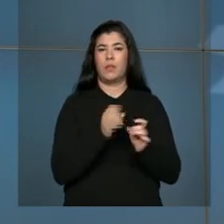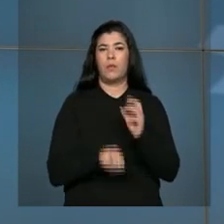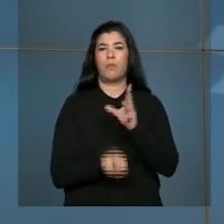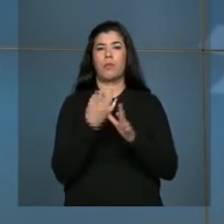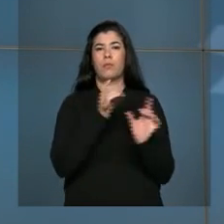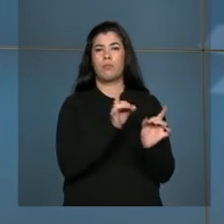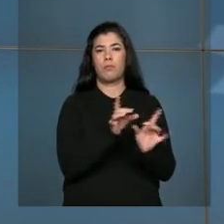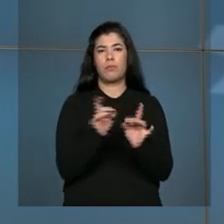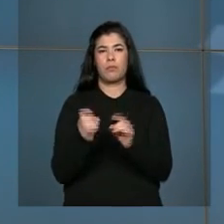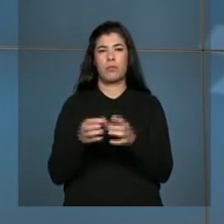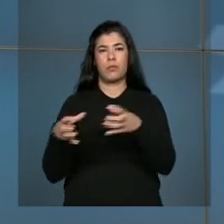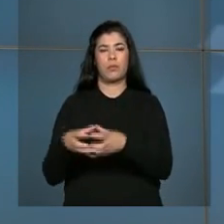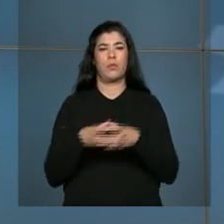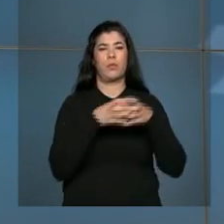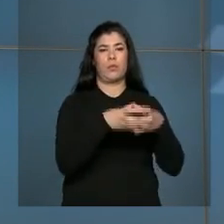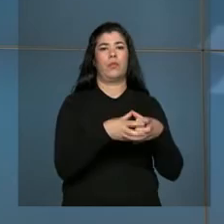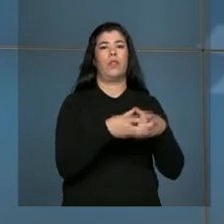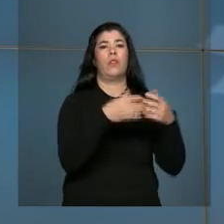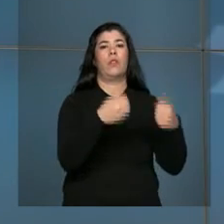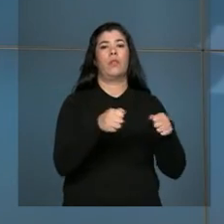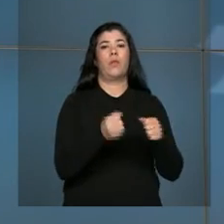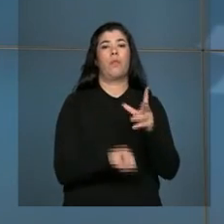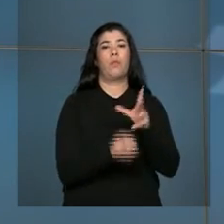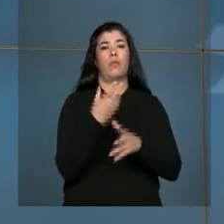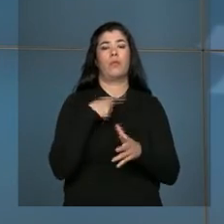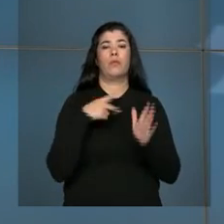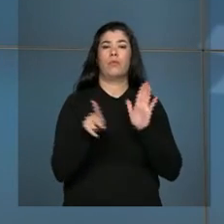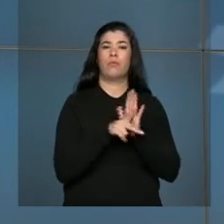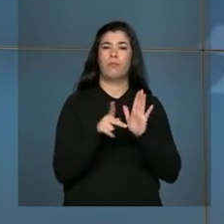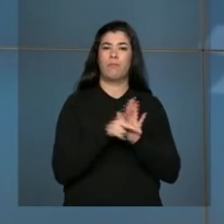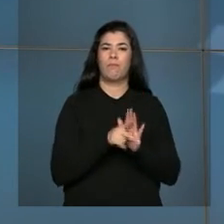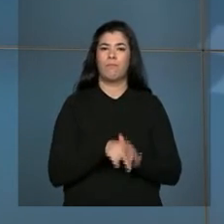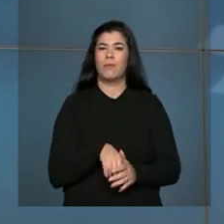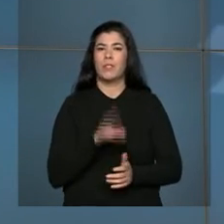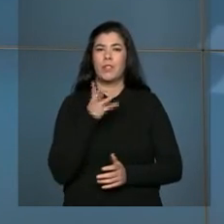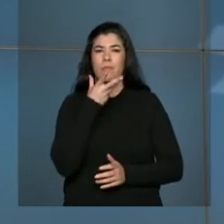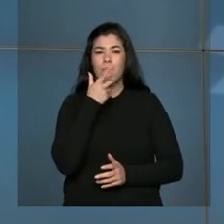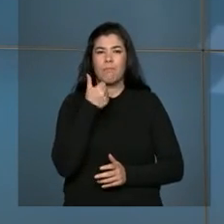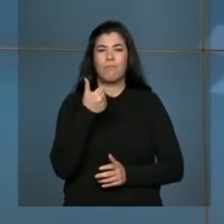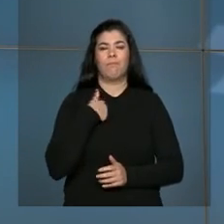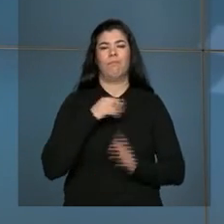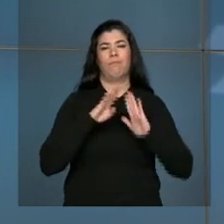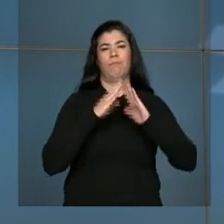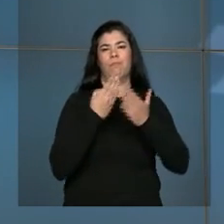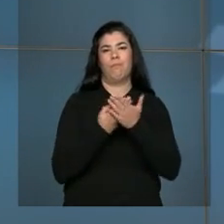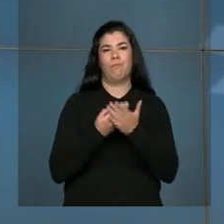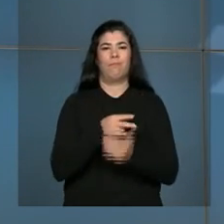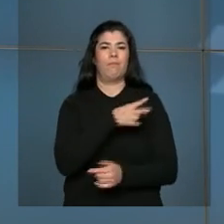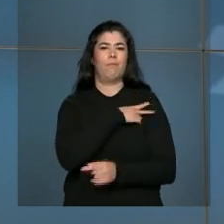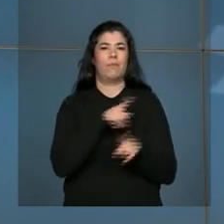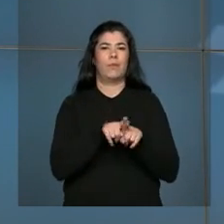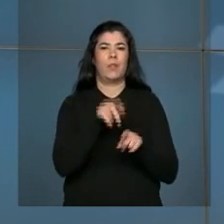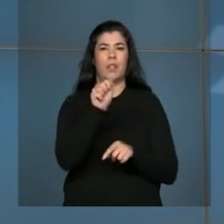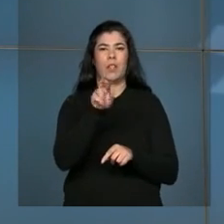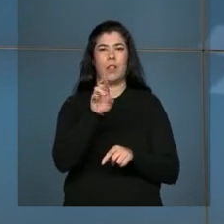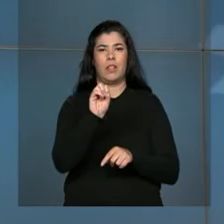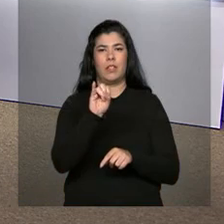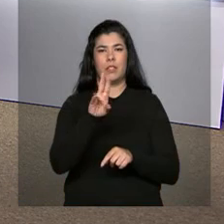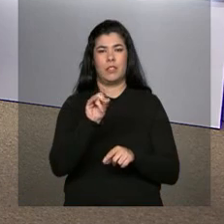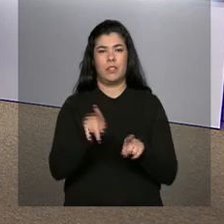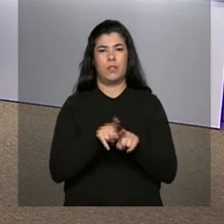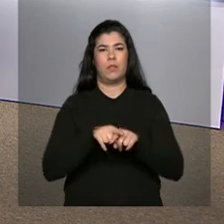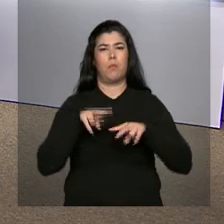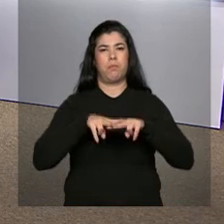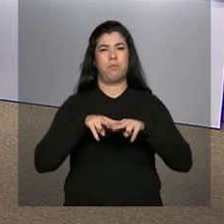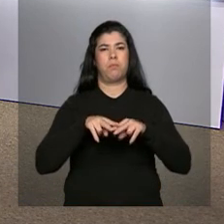distribuídas para quem mais precisa. Os produtos chegam fresquinhos às creches e escolas públicas, asilos e presídios.